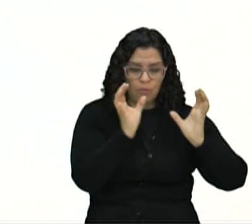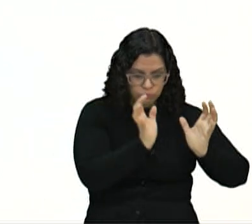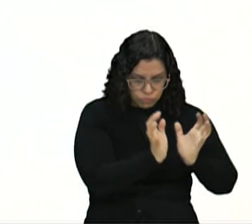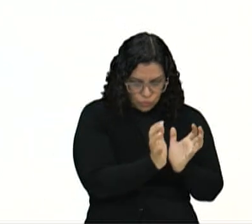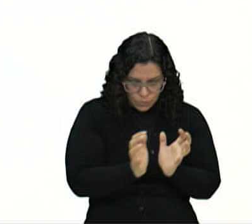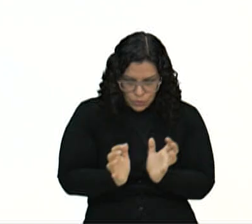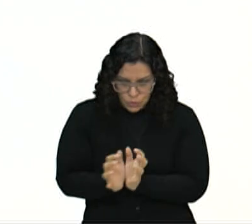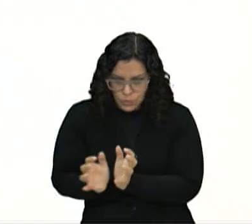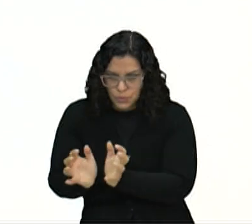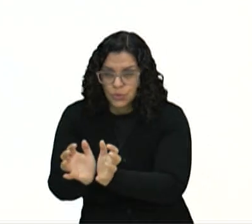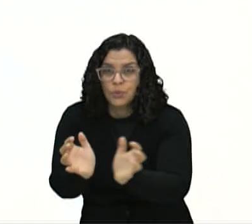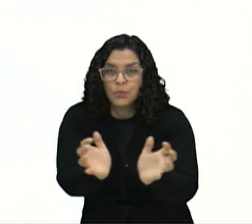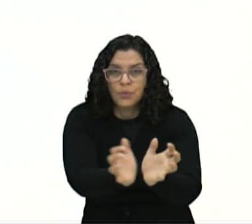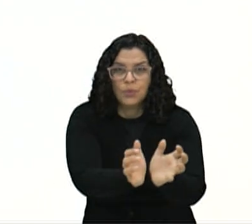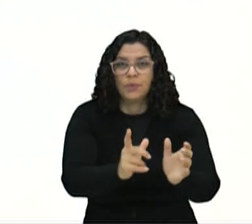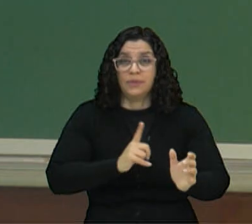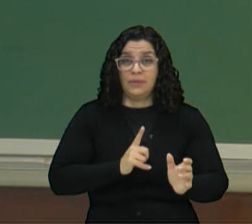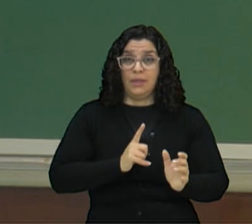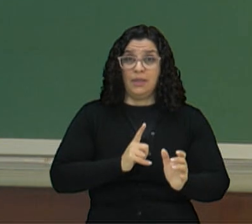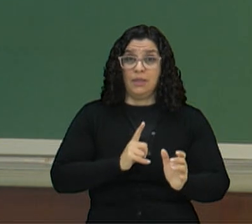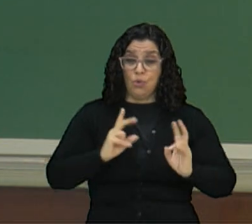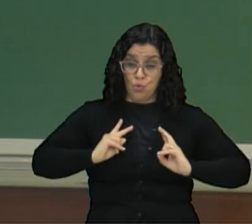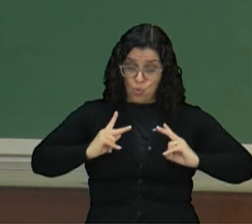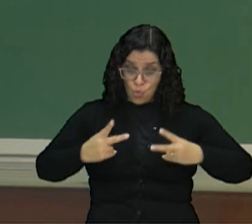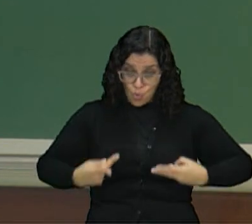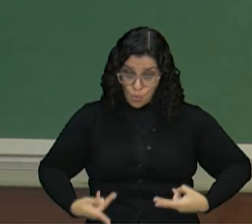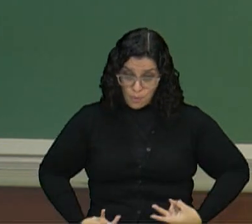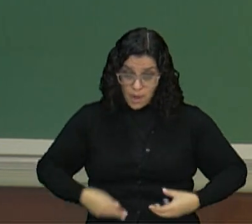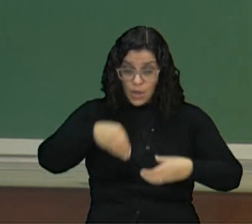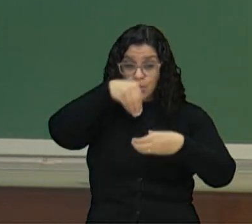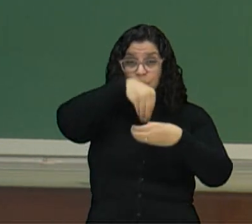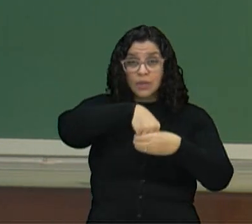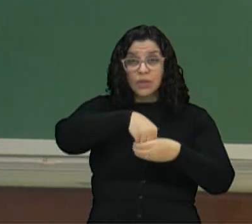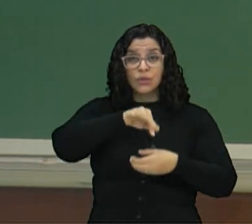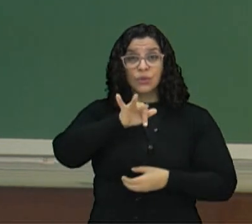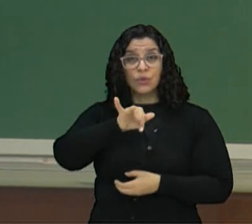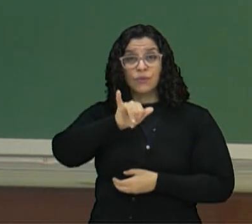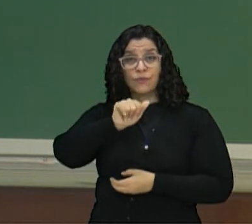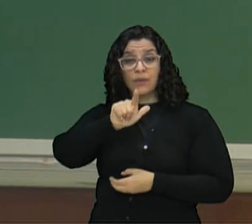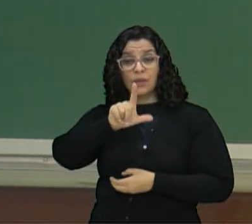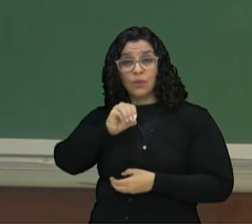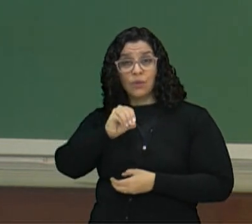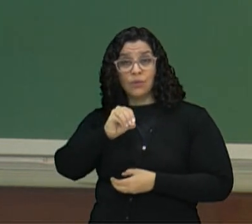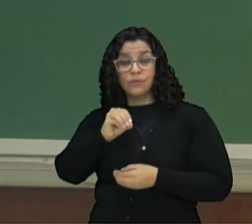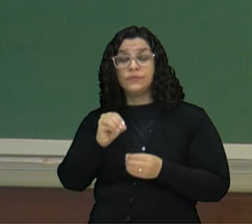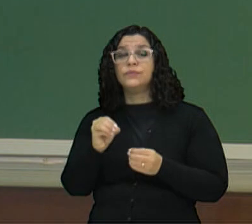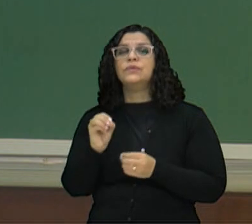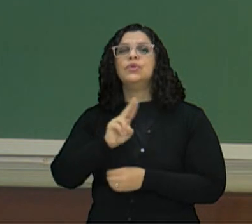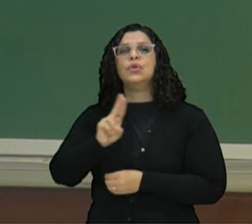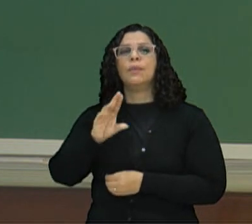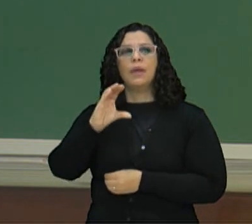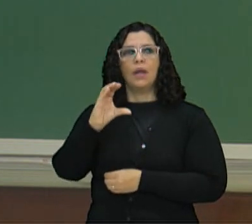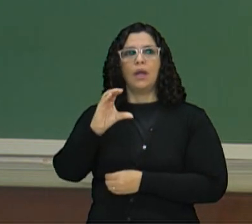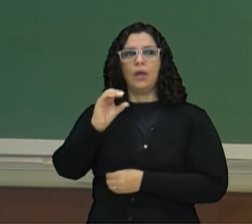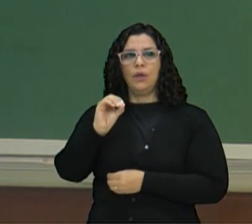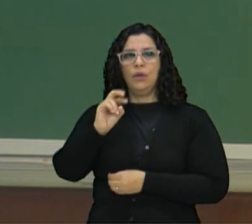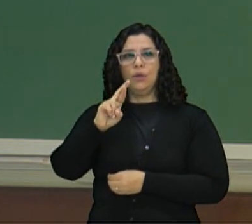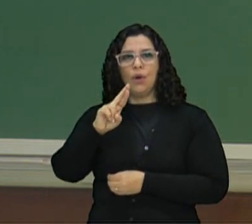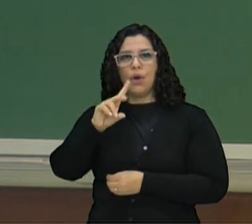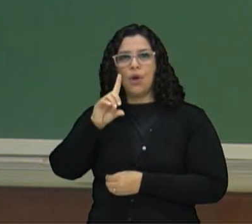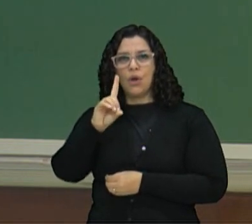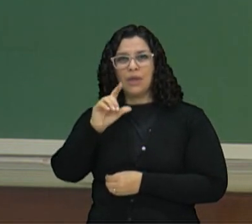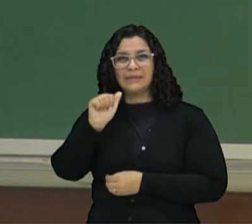vivos. O ser humano está dentro do filo Chordata, ou o filo dos cordados, que